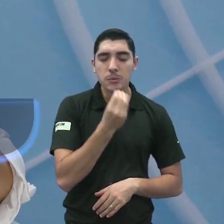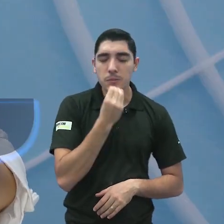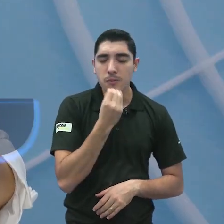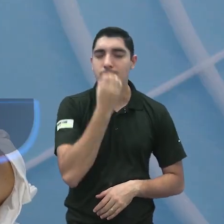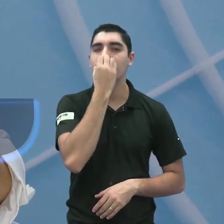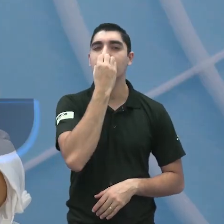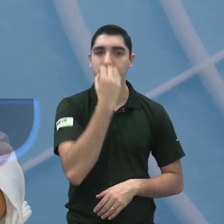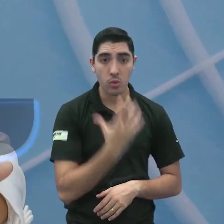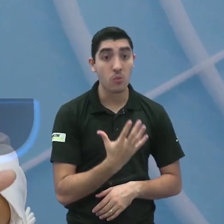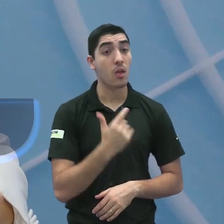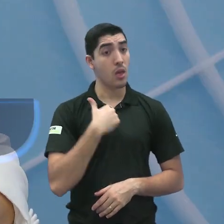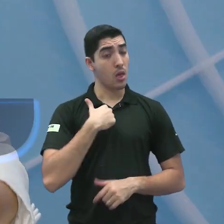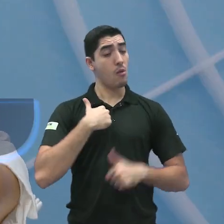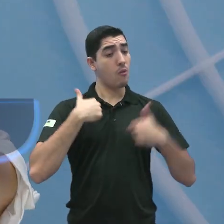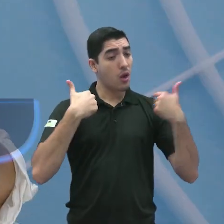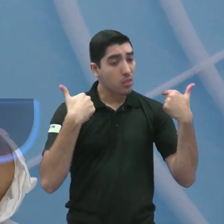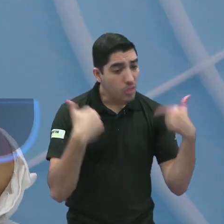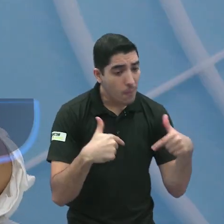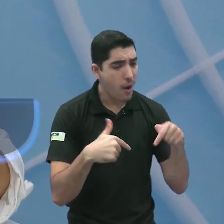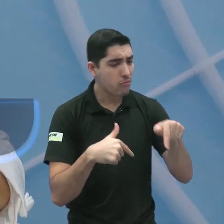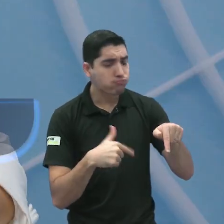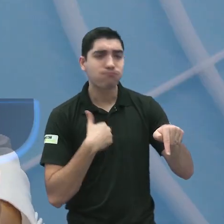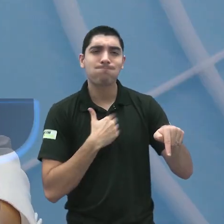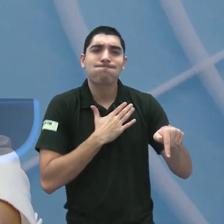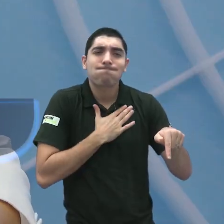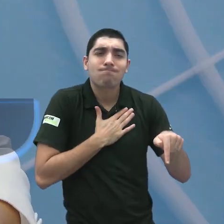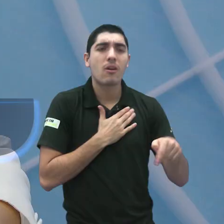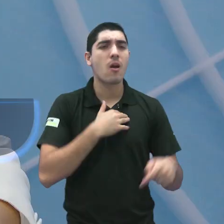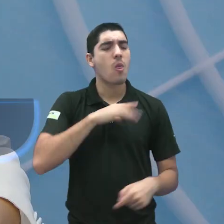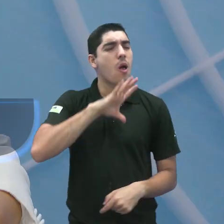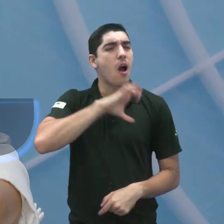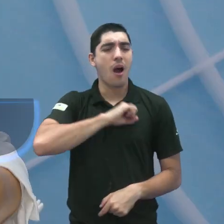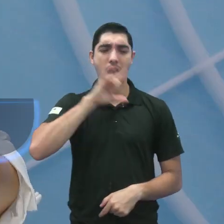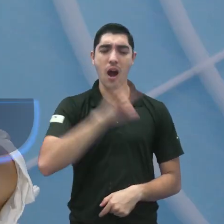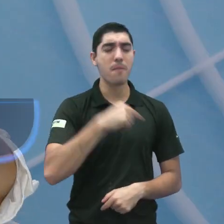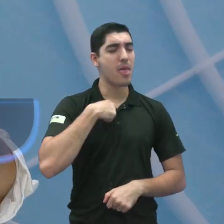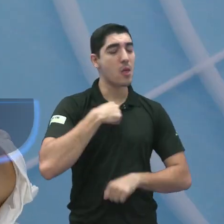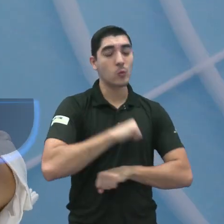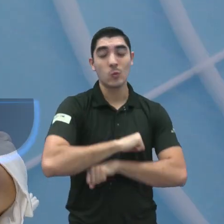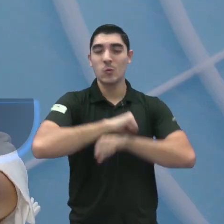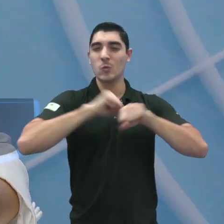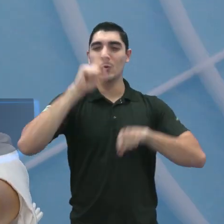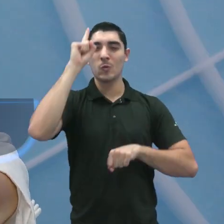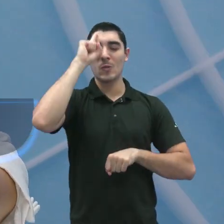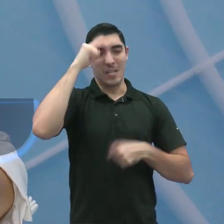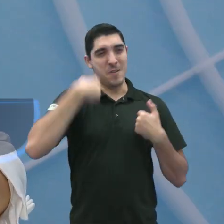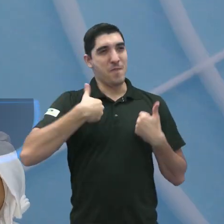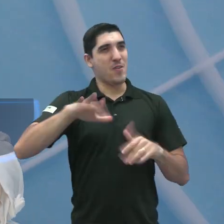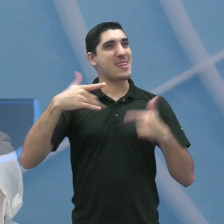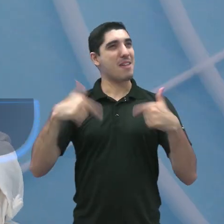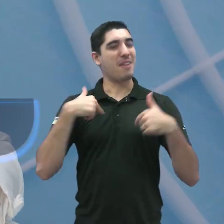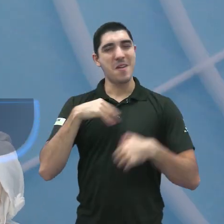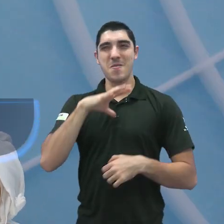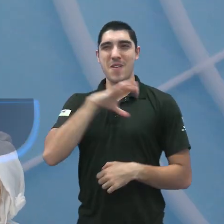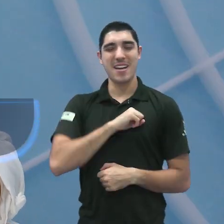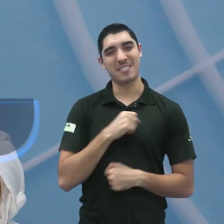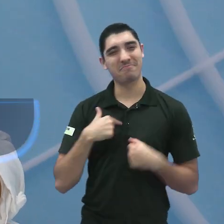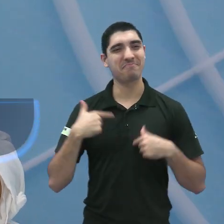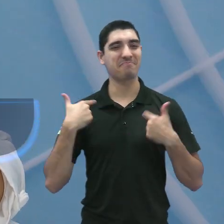eu posso dizer que eu trabalho com o que eu amo acordar todos os dias para ir trabalhar, eu amo a pesquisa, eu gosto de